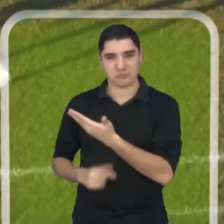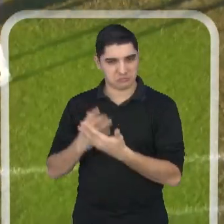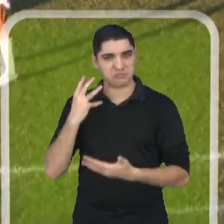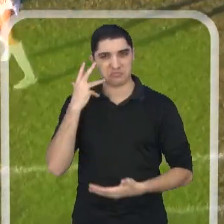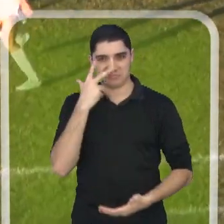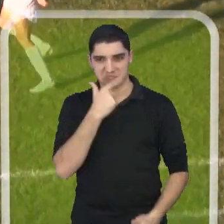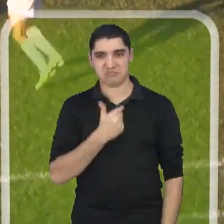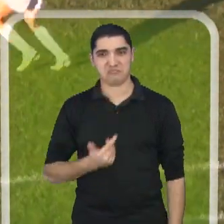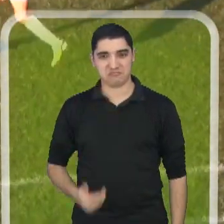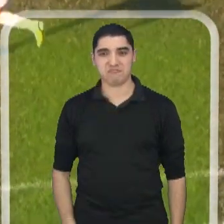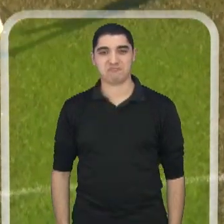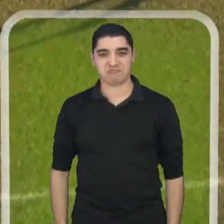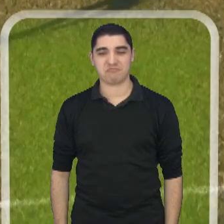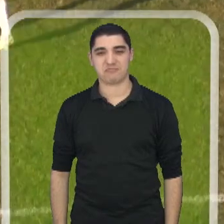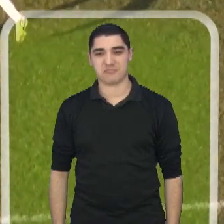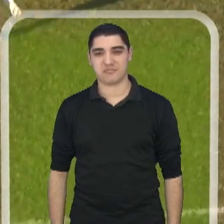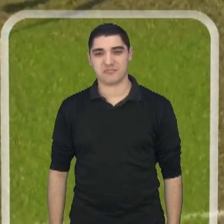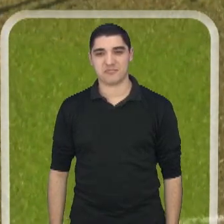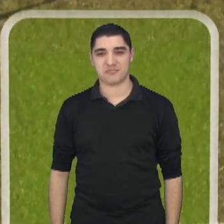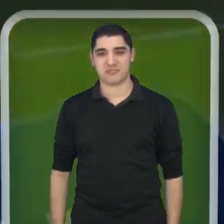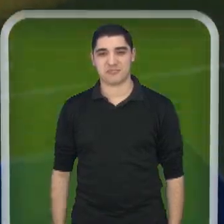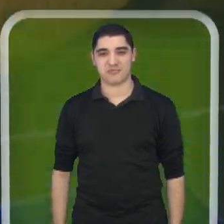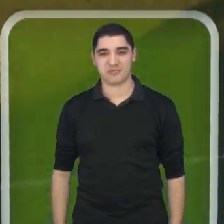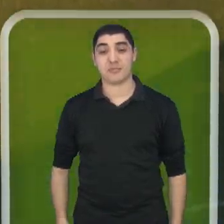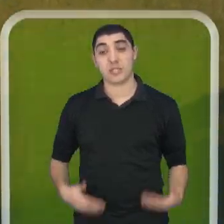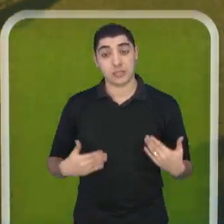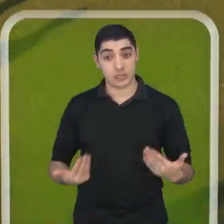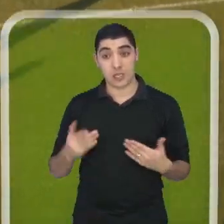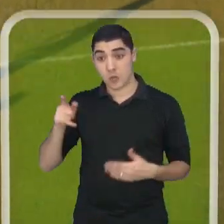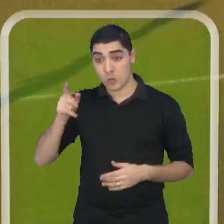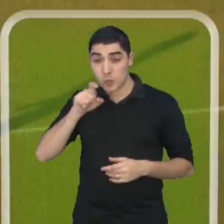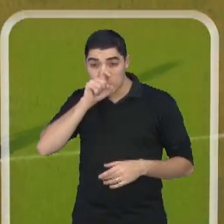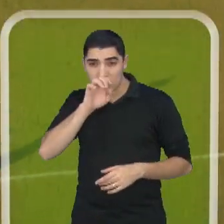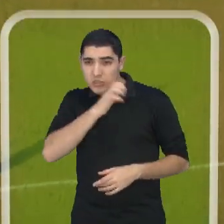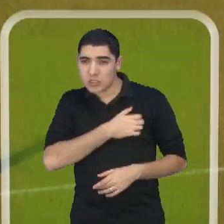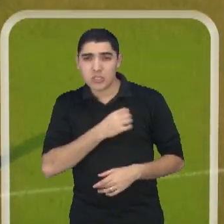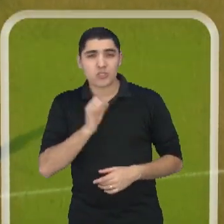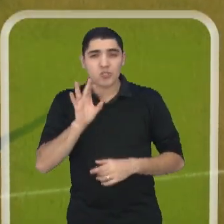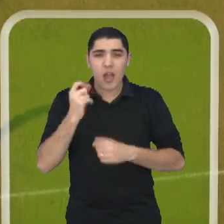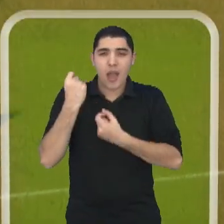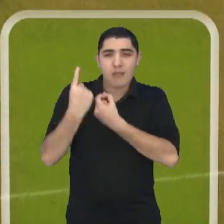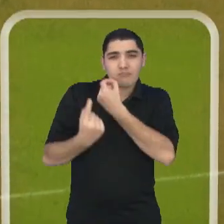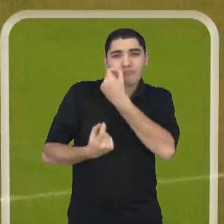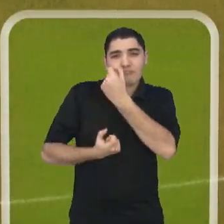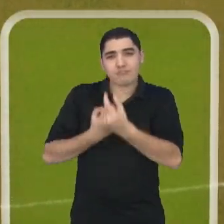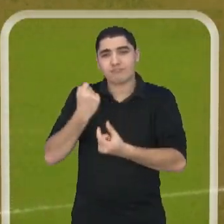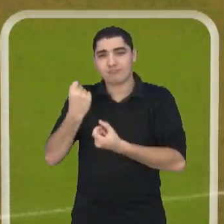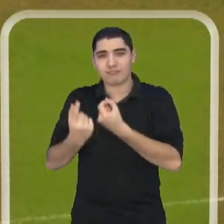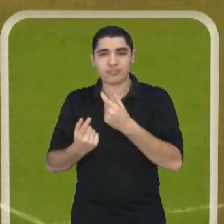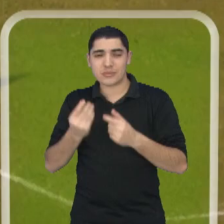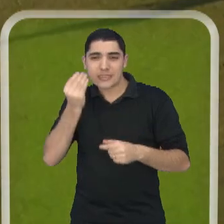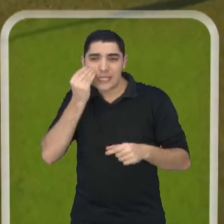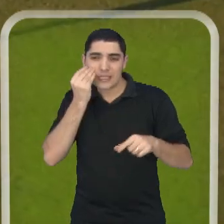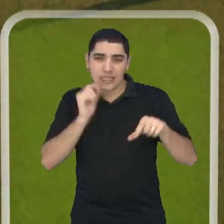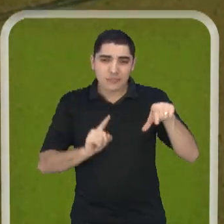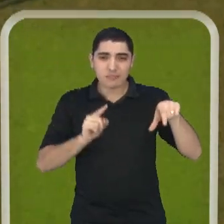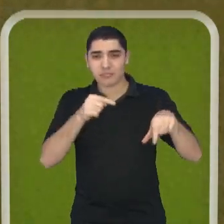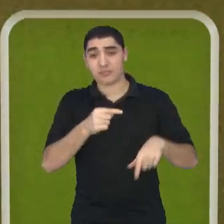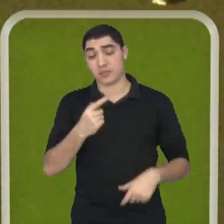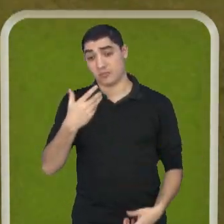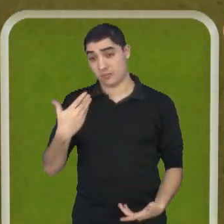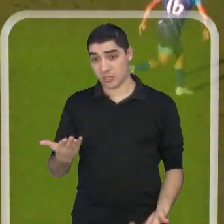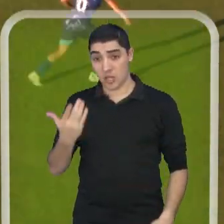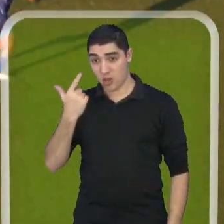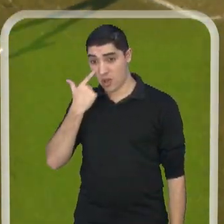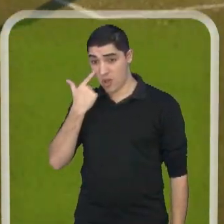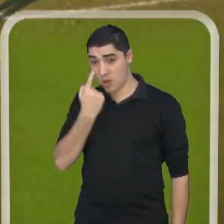bonito. O São José só chegava nas bolas paradas, mas sem perigo. E o último lance